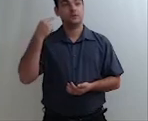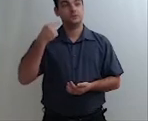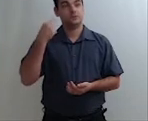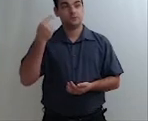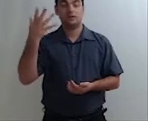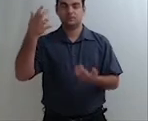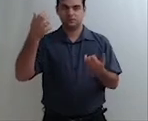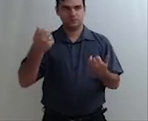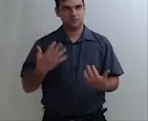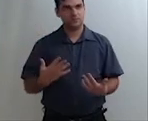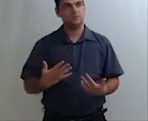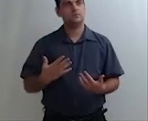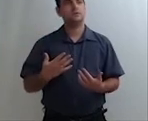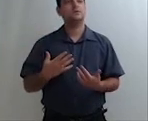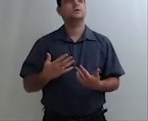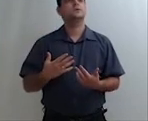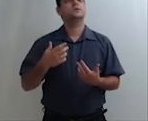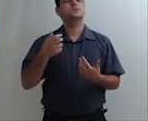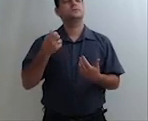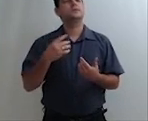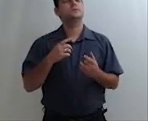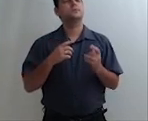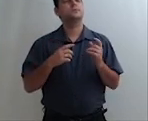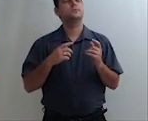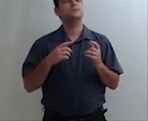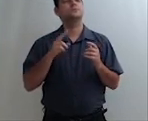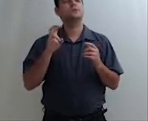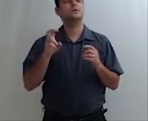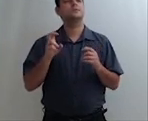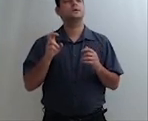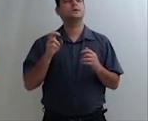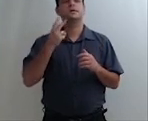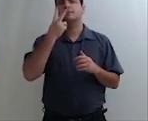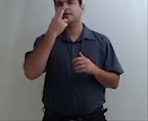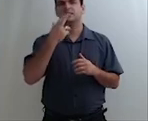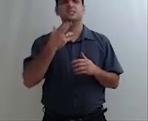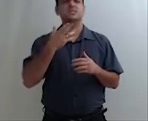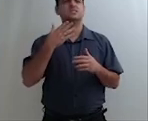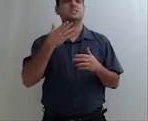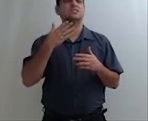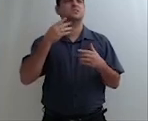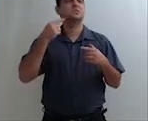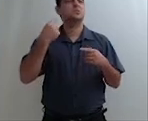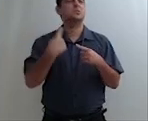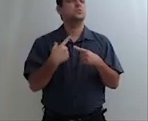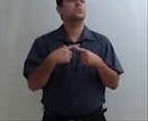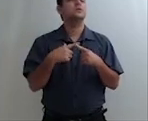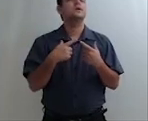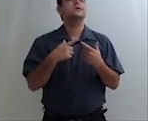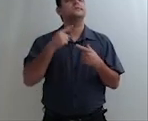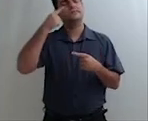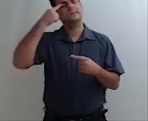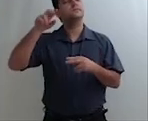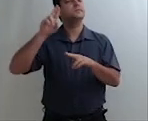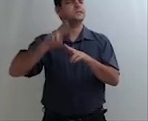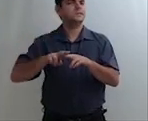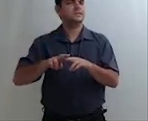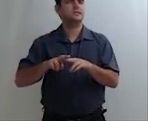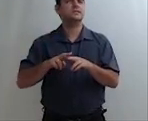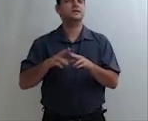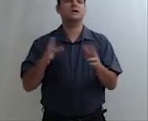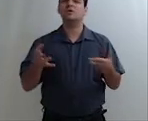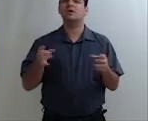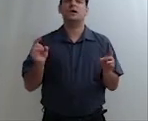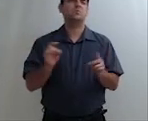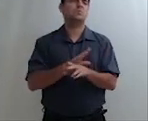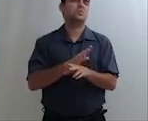sustentação fala de de não persistência dos motivos da prisão preventiva mas